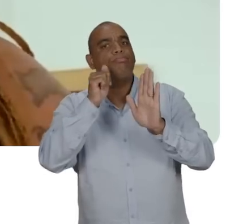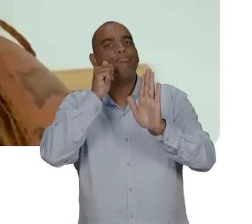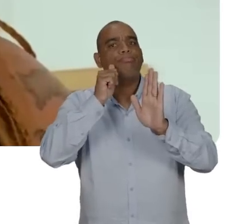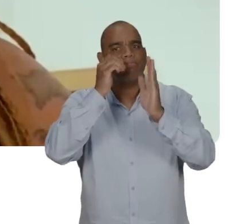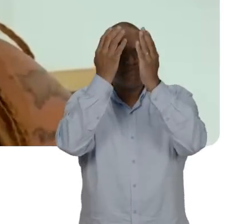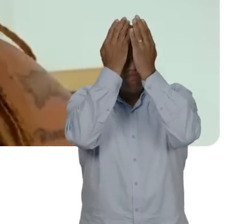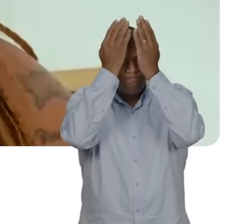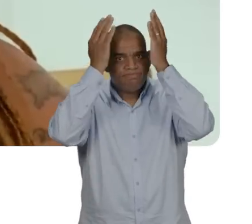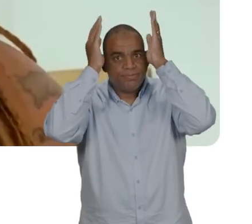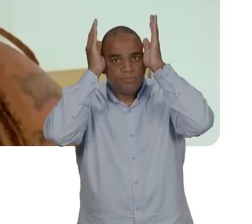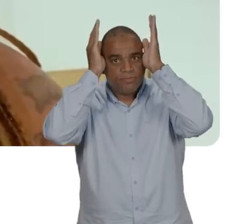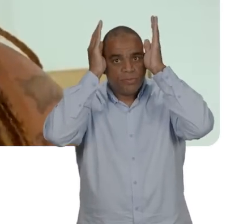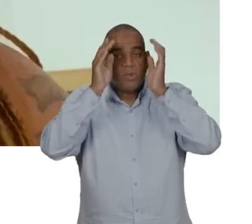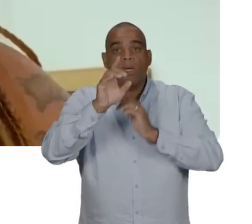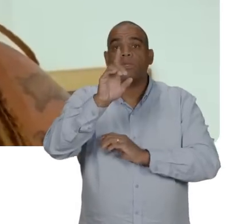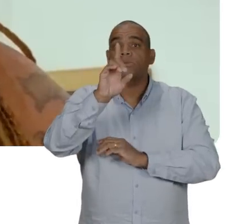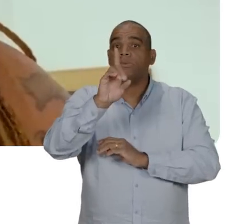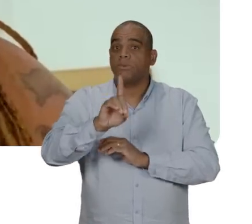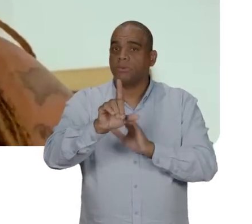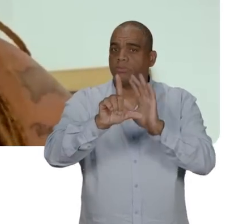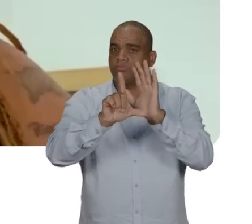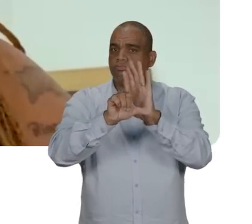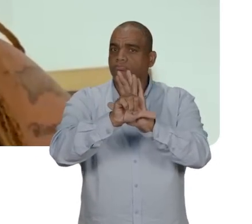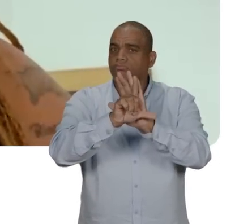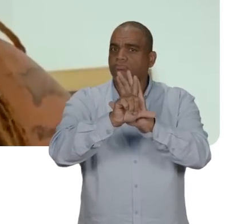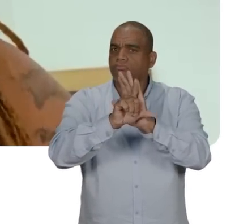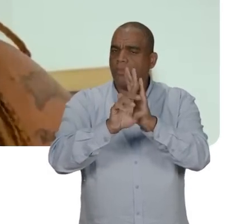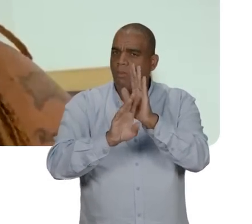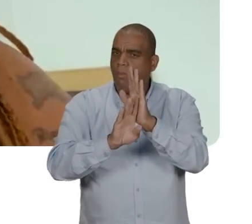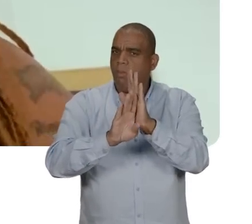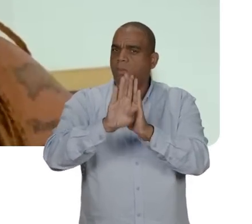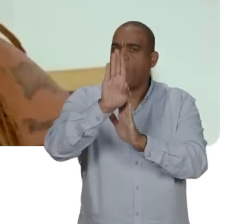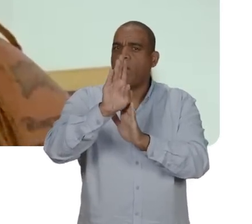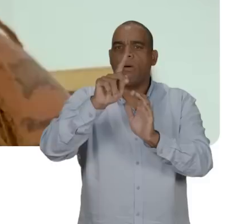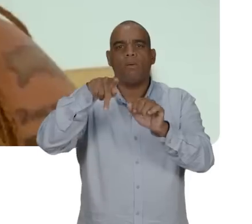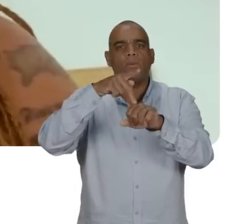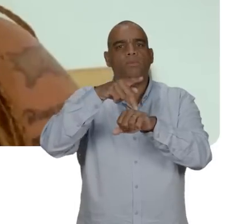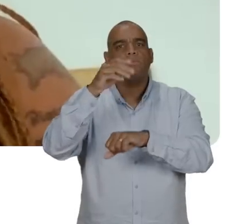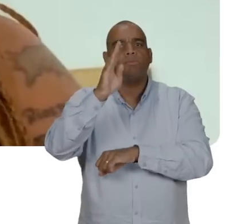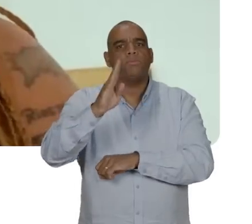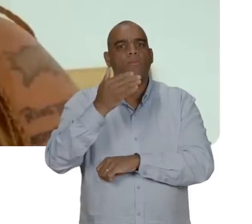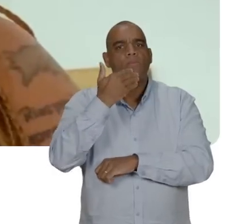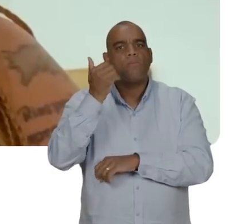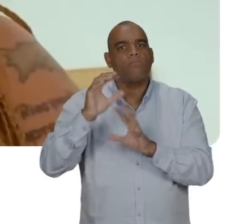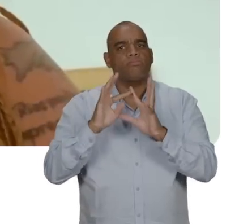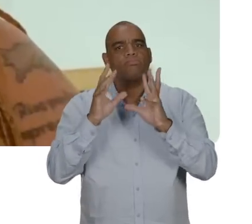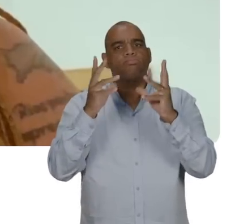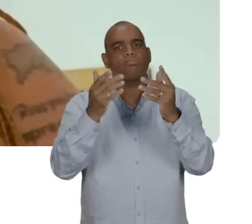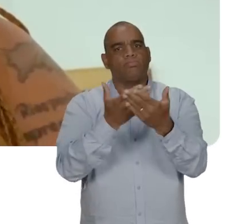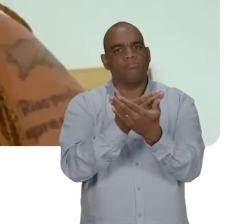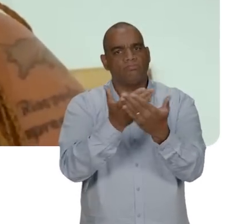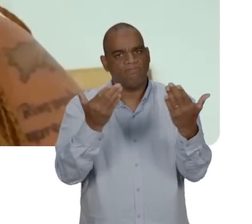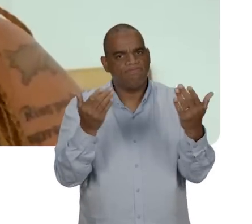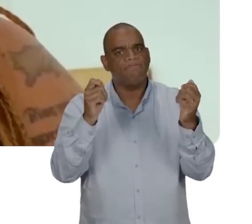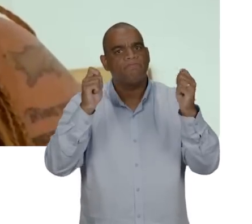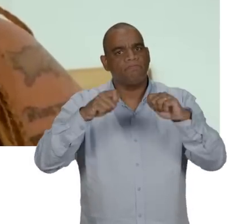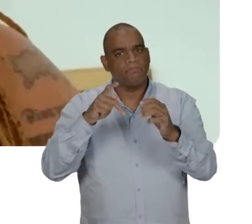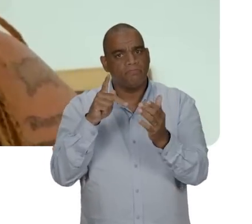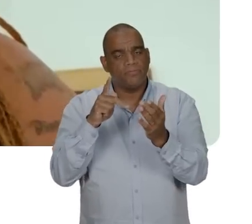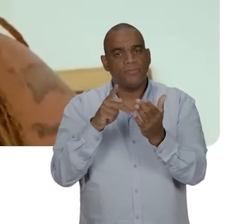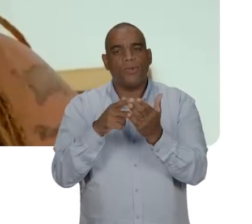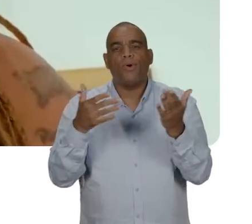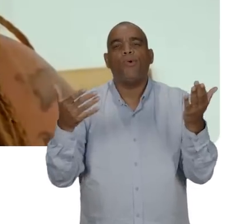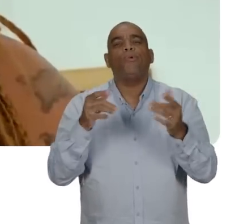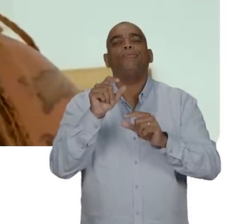a gente tem a possibilidade de ampliar a agenda de direitos, a agenda democrática, a agenda por um país melhor para todos e todas, né?